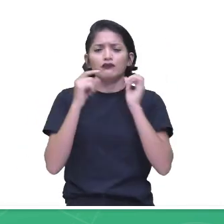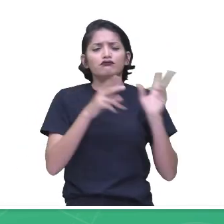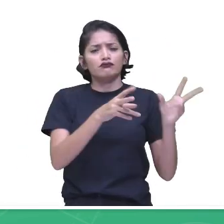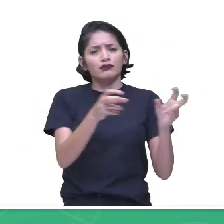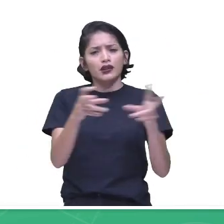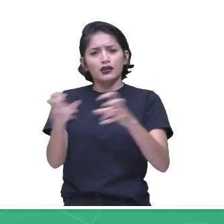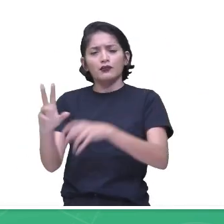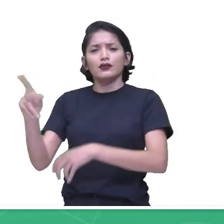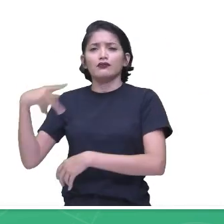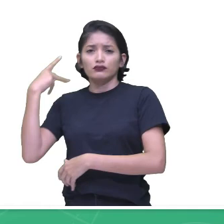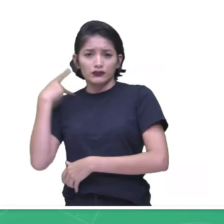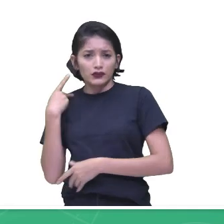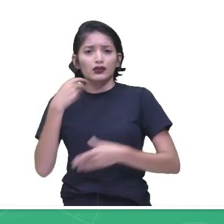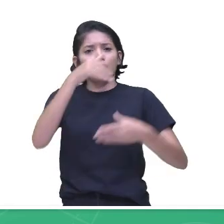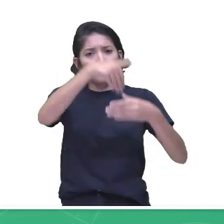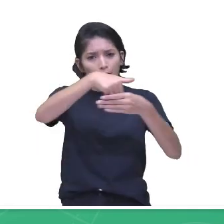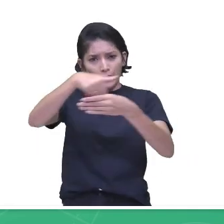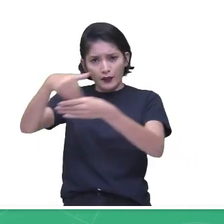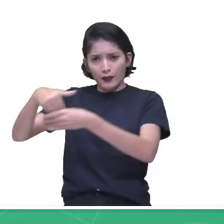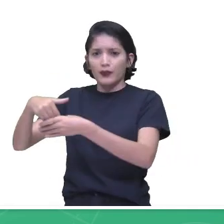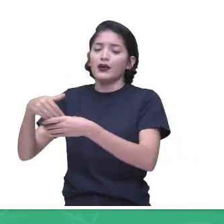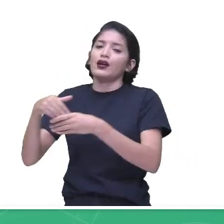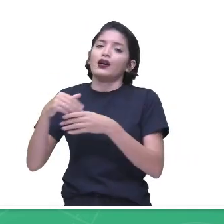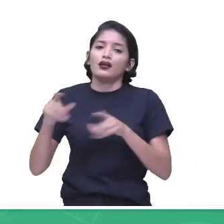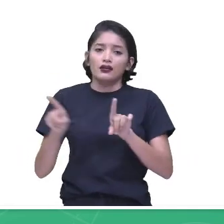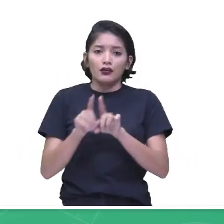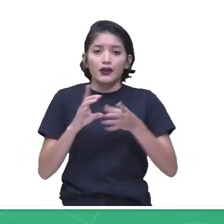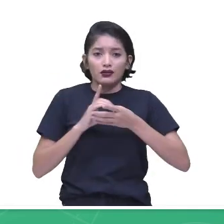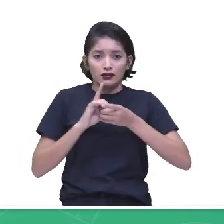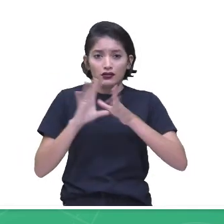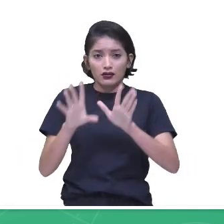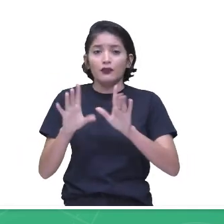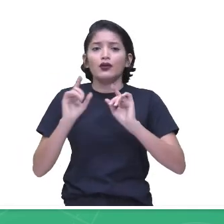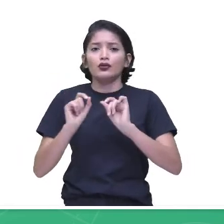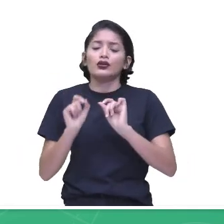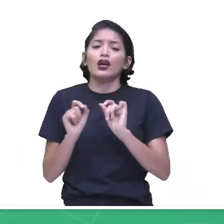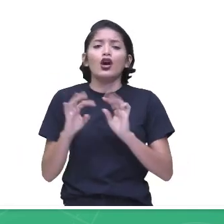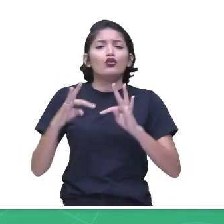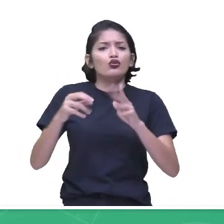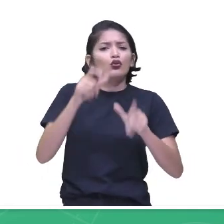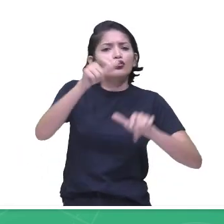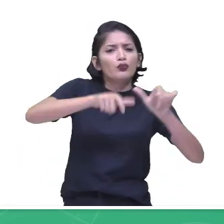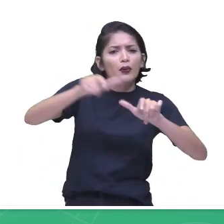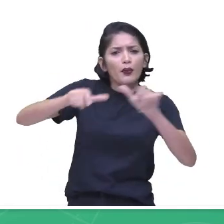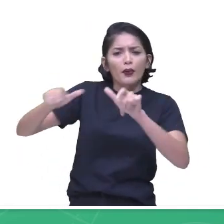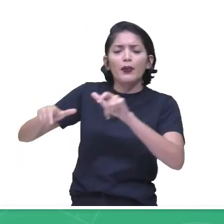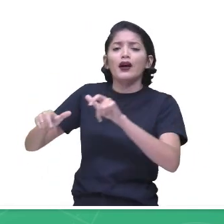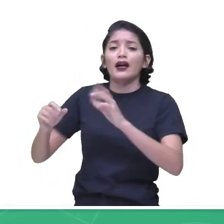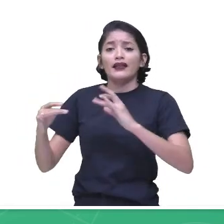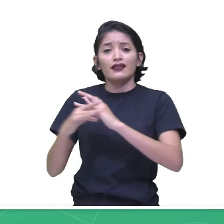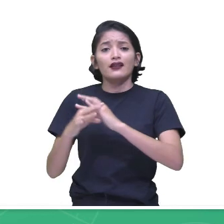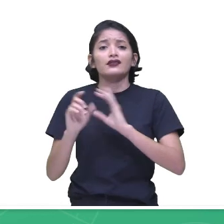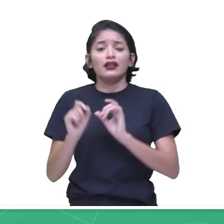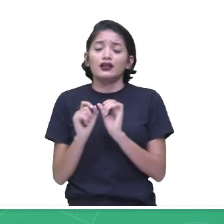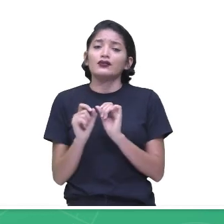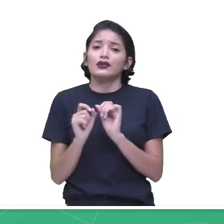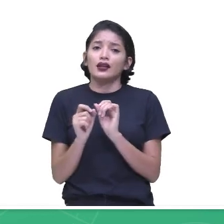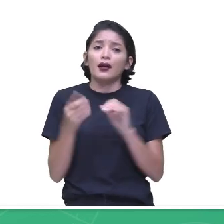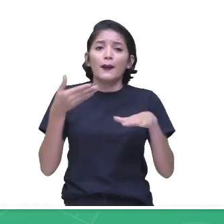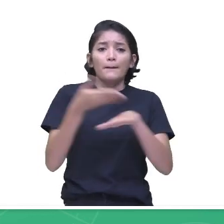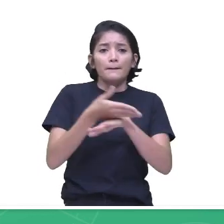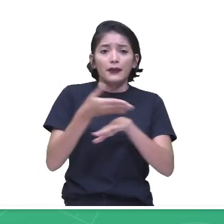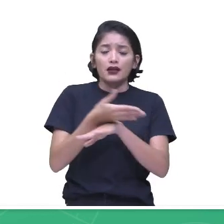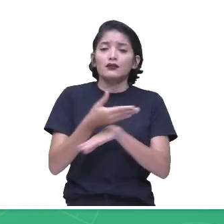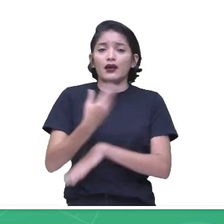política democrática que levava todos os habitantes da polis, isto é, da cidade, a participarem da